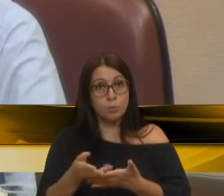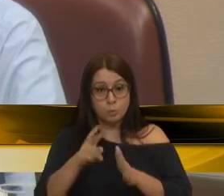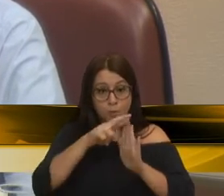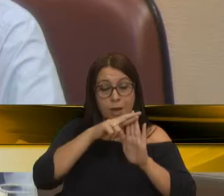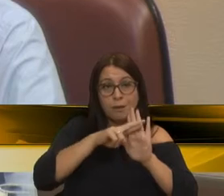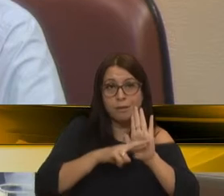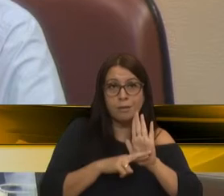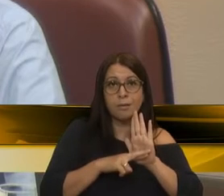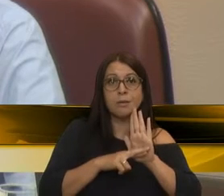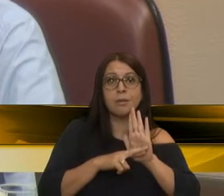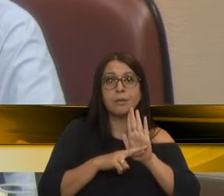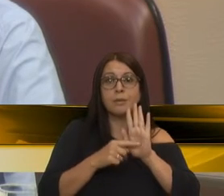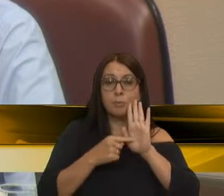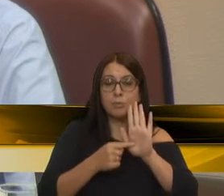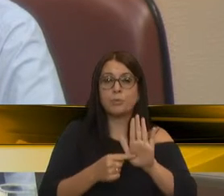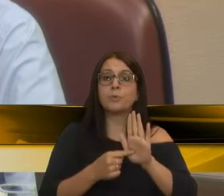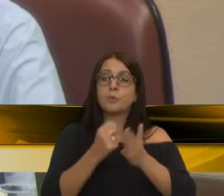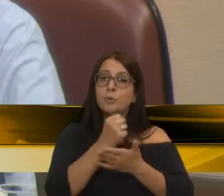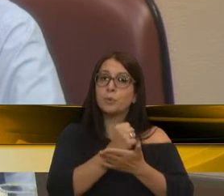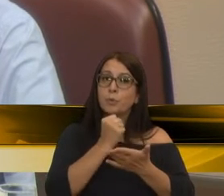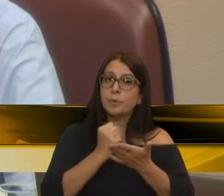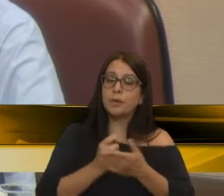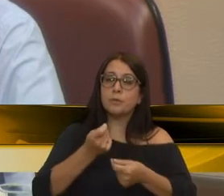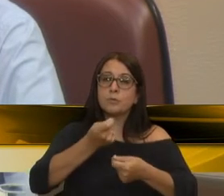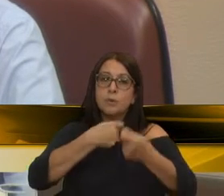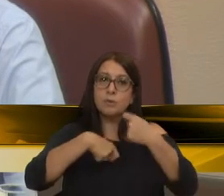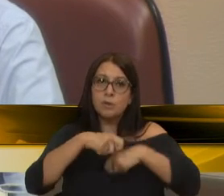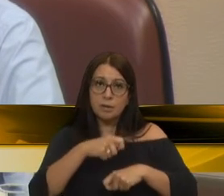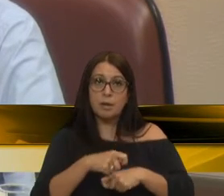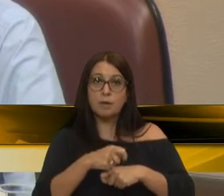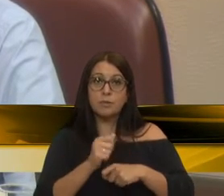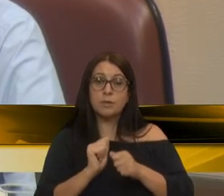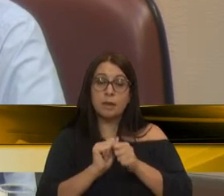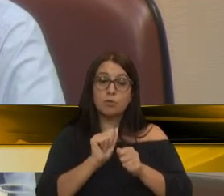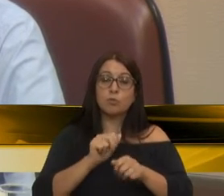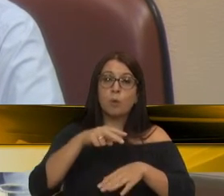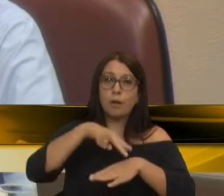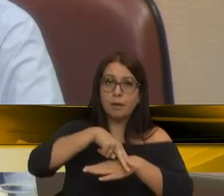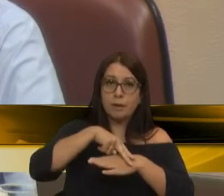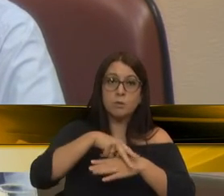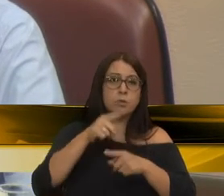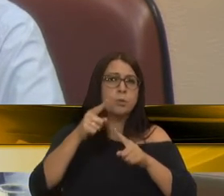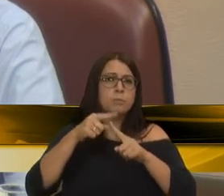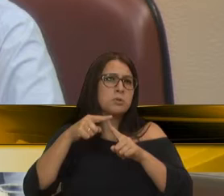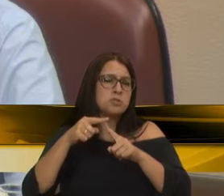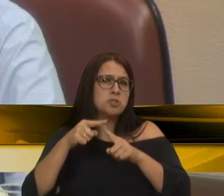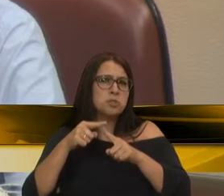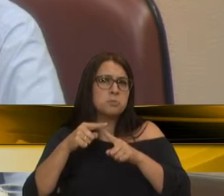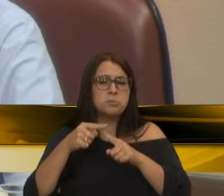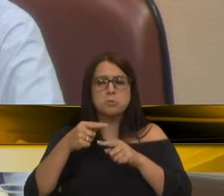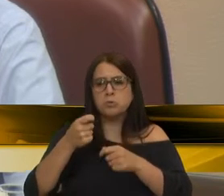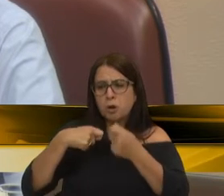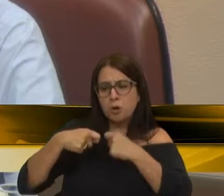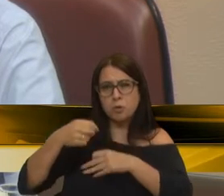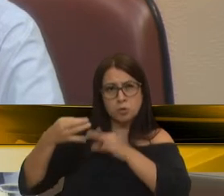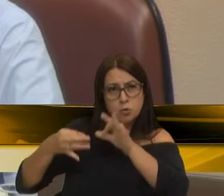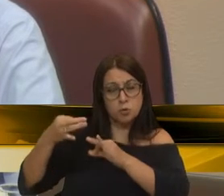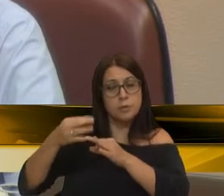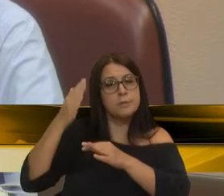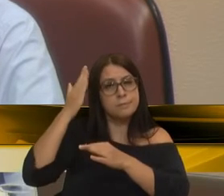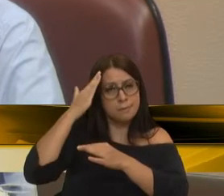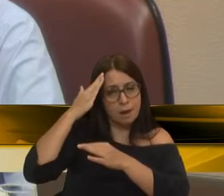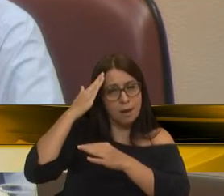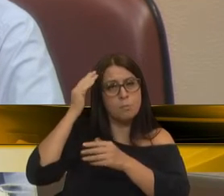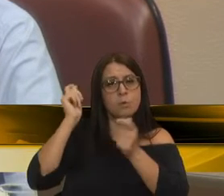estão disciplinadas no contrato administrativo avençado e sobre esse tipo de negócio jurídico sabe-se que possui